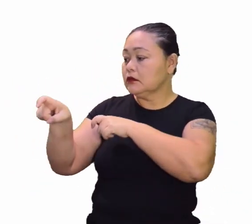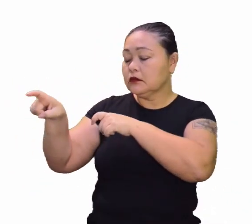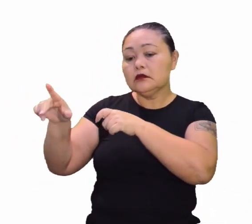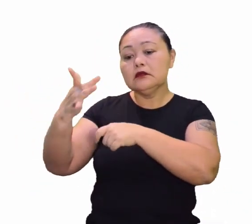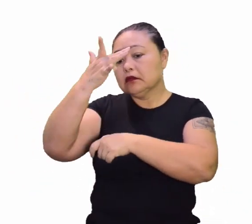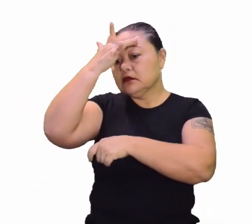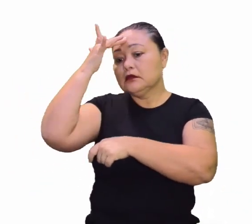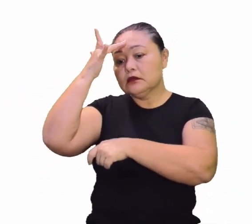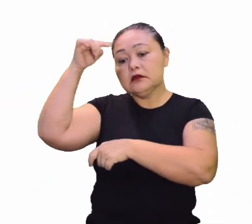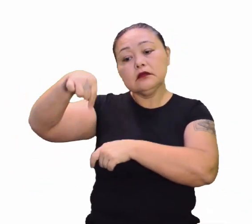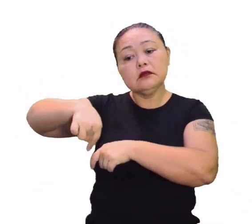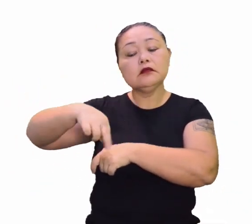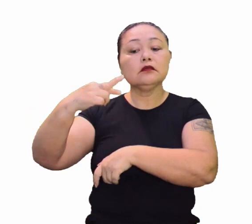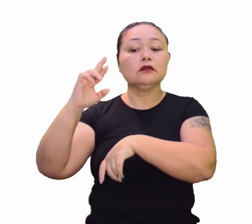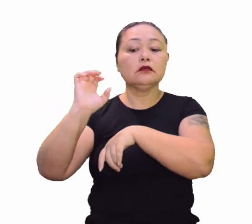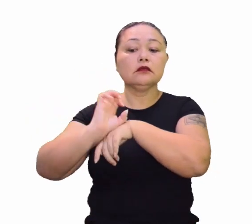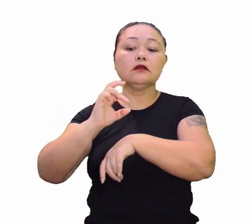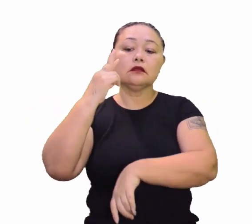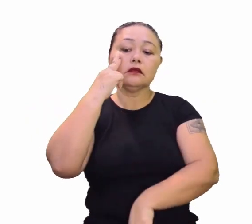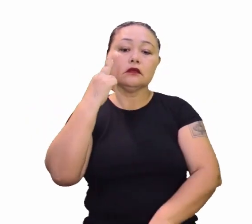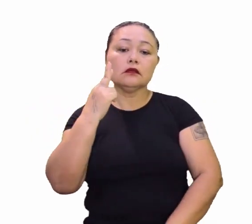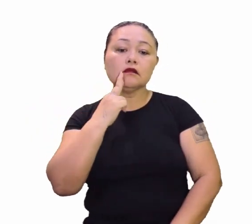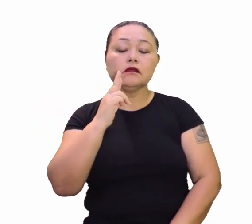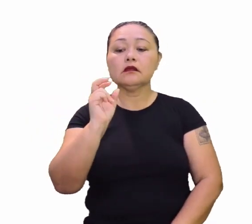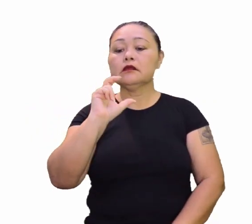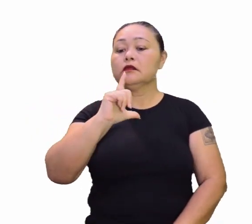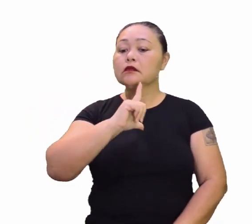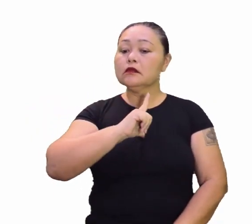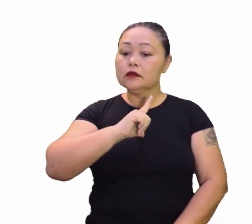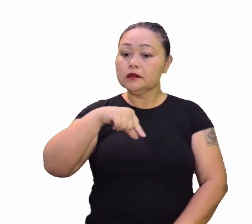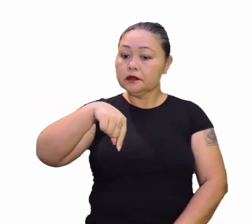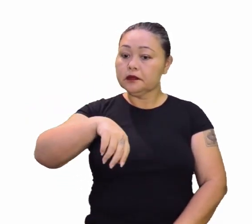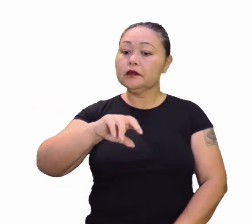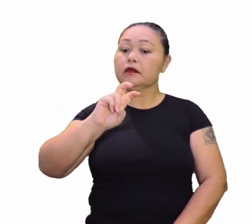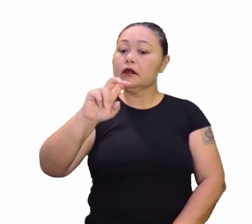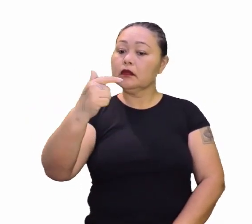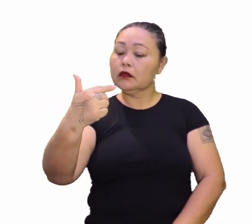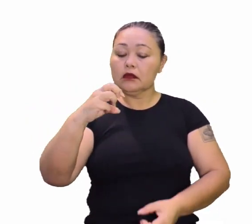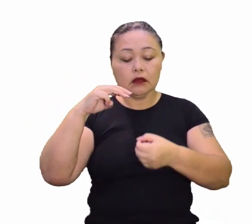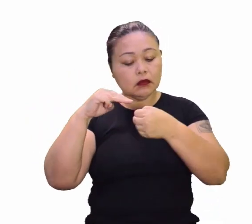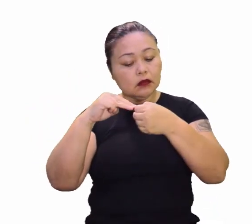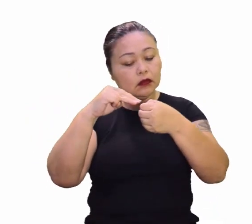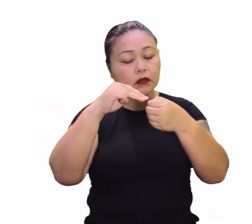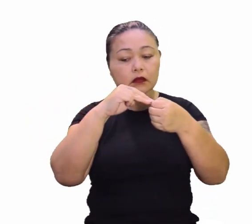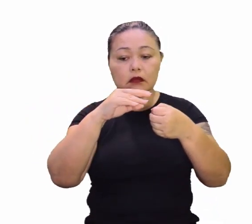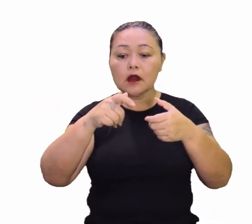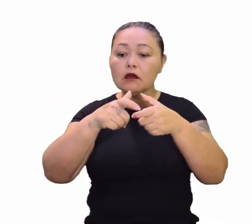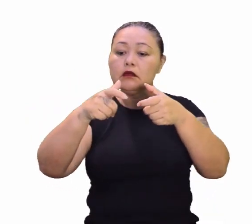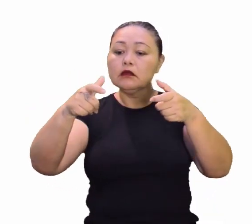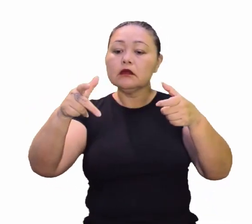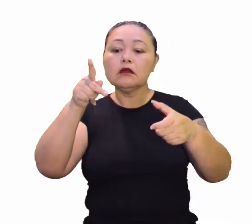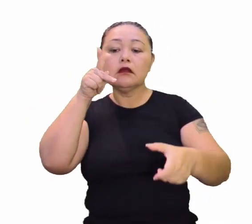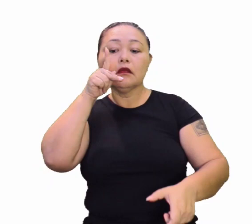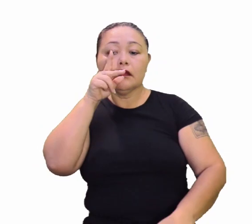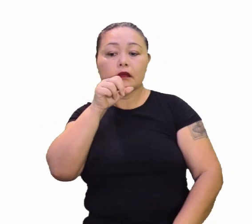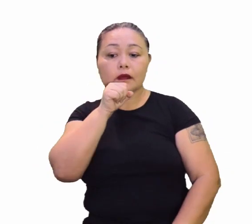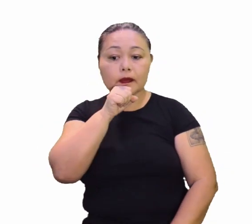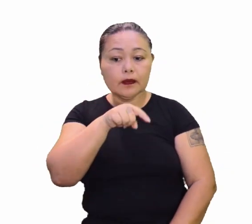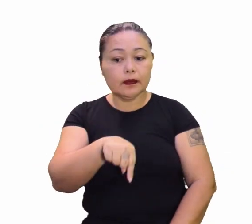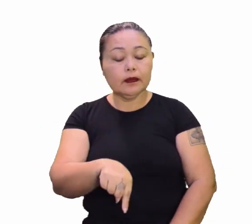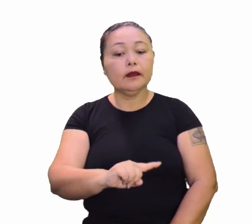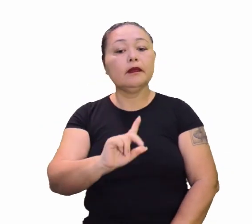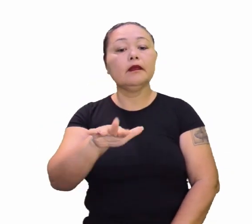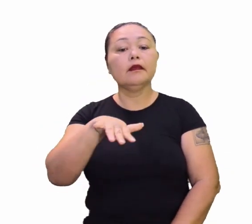as pessoas aqui em Rondônia. Rondônia tem 52 municípios e a cidade de maior porte é Porto Velho,